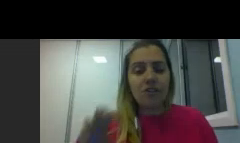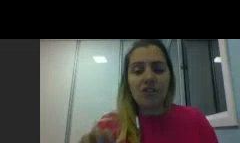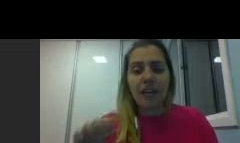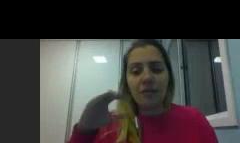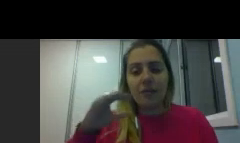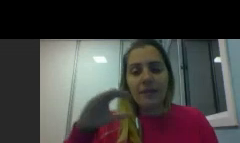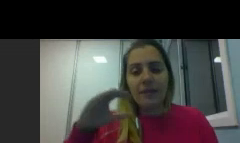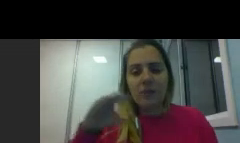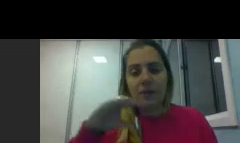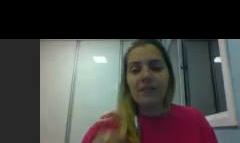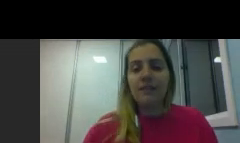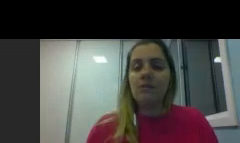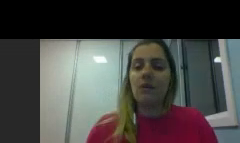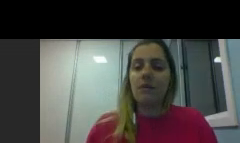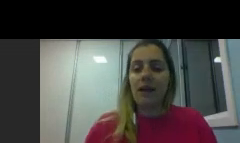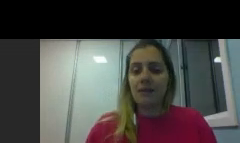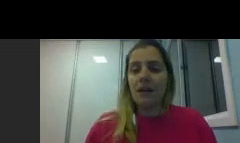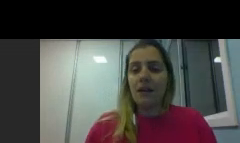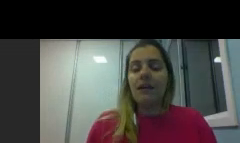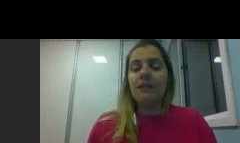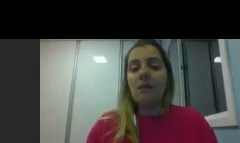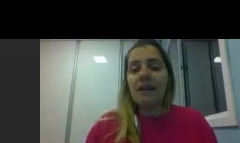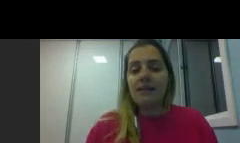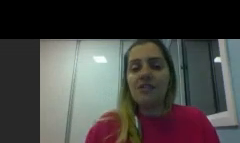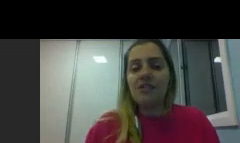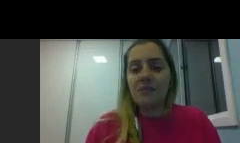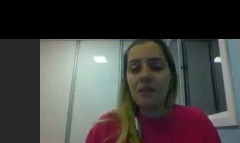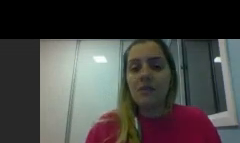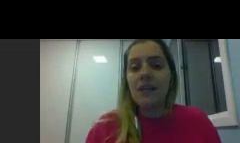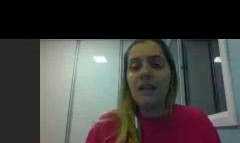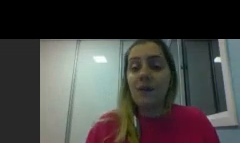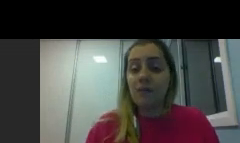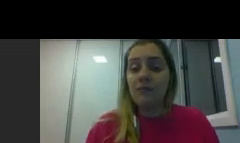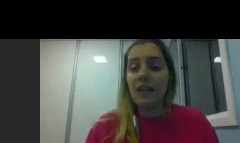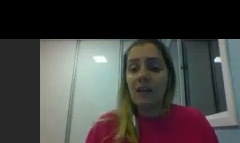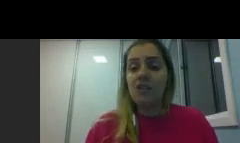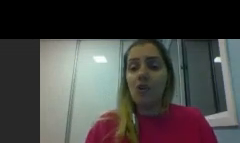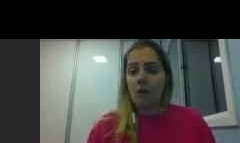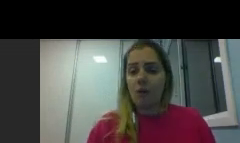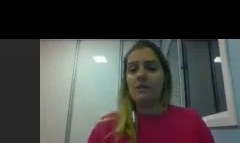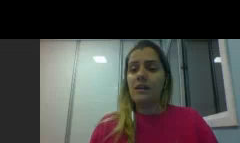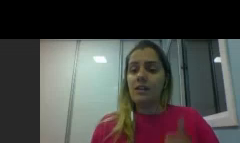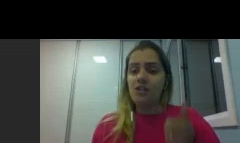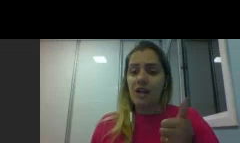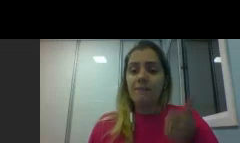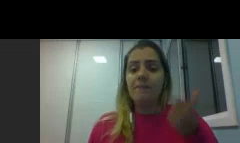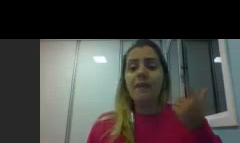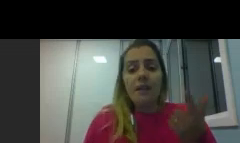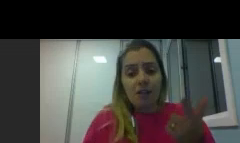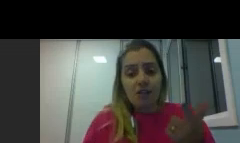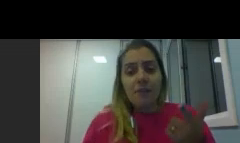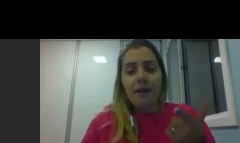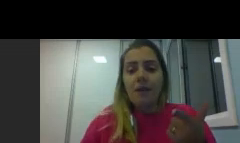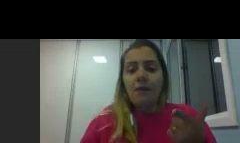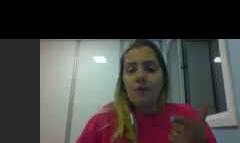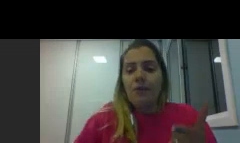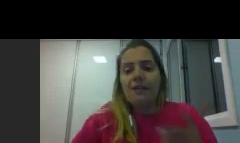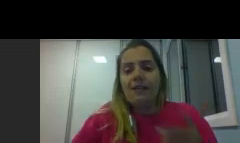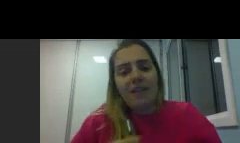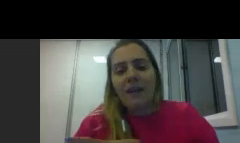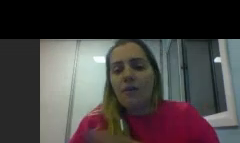têm aglutinogênio na superfície da sua hemácia. Então, esses indivíduos, eles vão ter anticorpos anti-A e